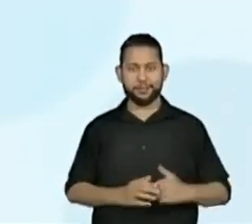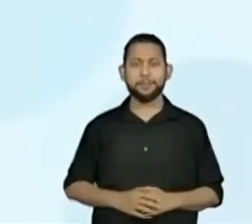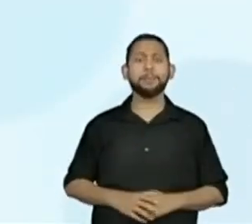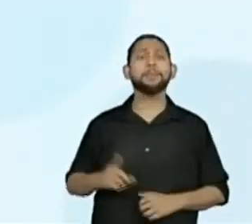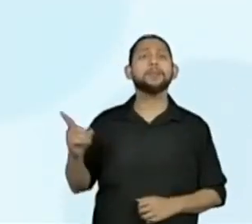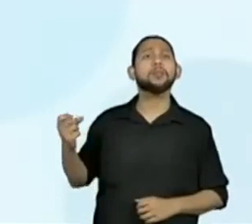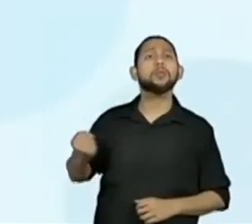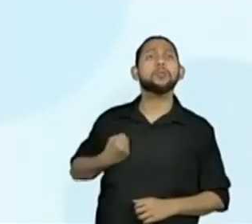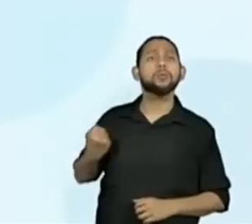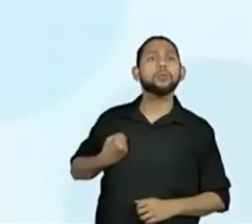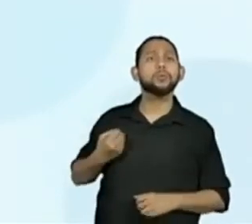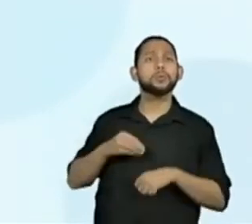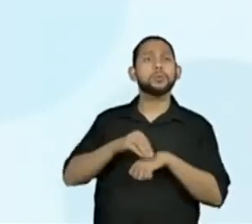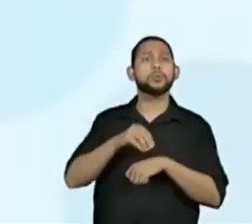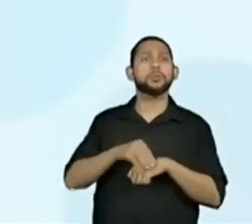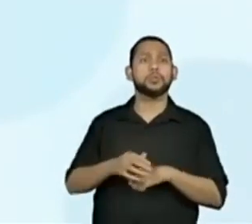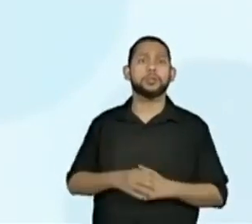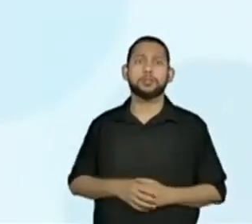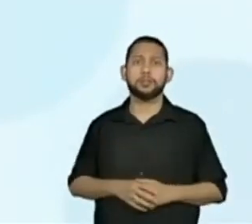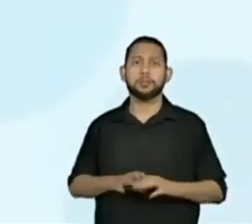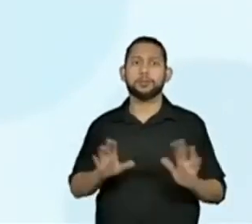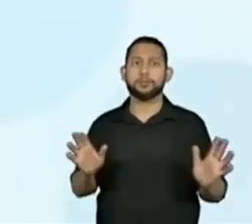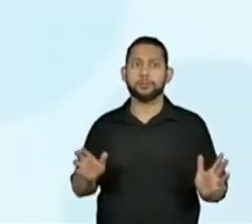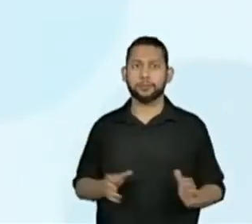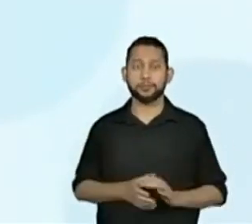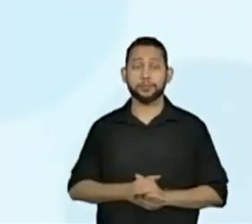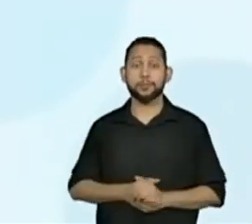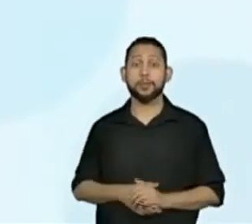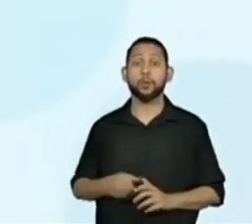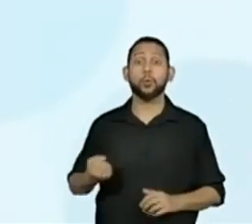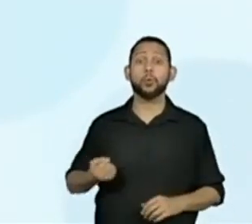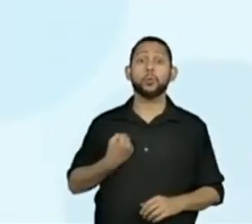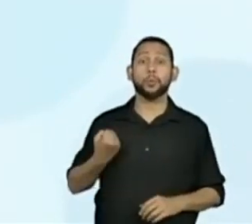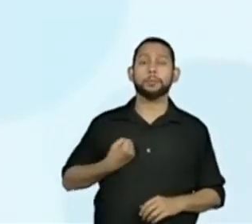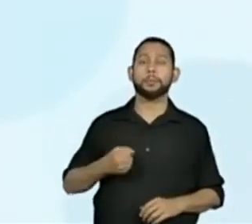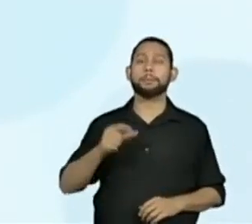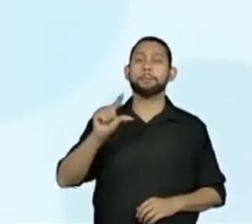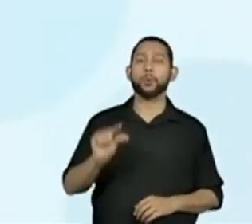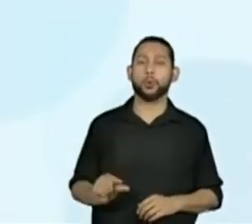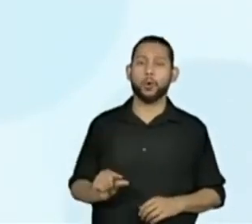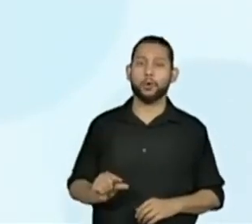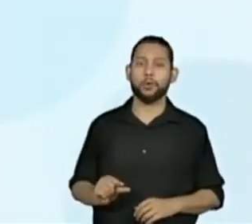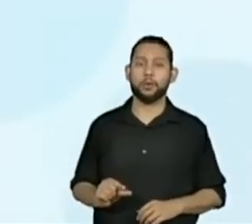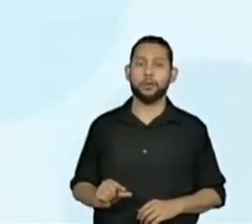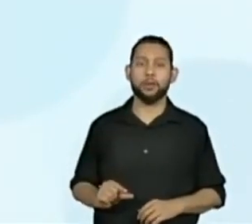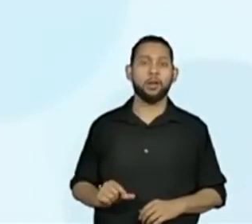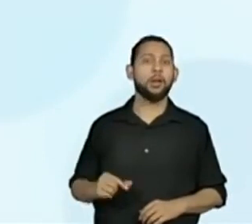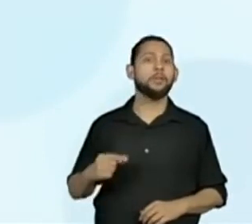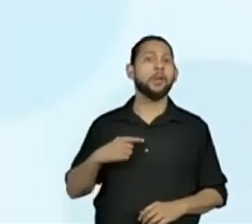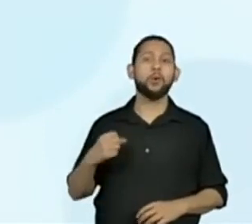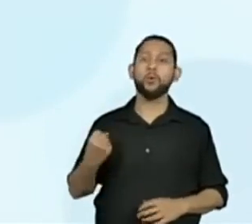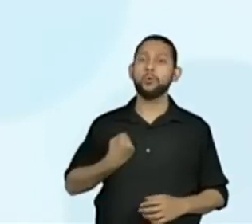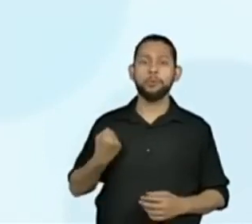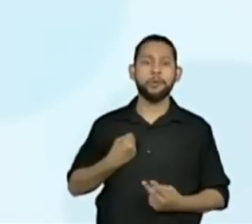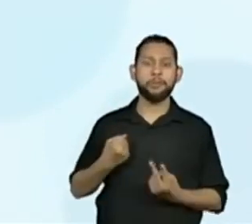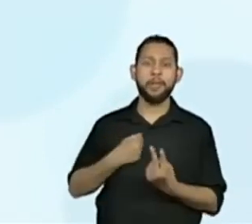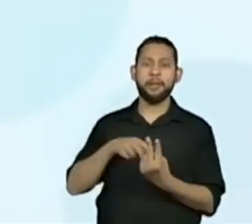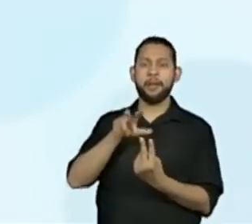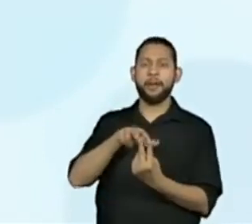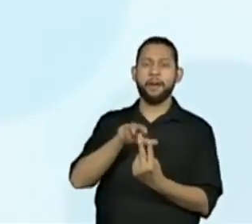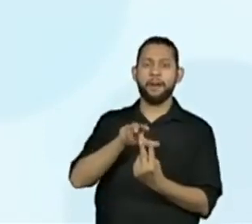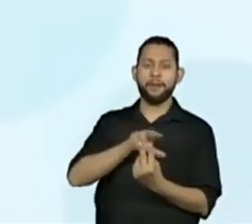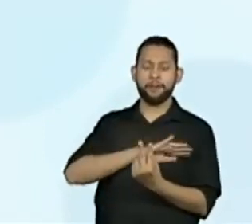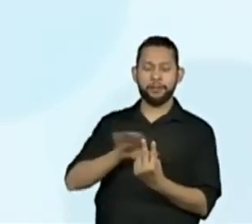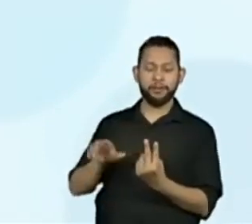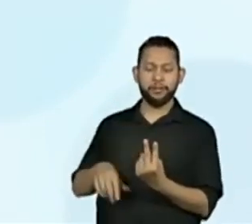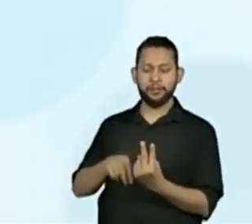Vamos começar com as dicas, professora? Vamos começar. Então, o menor número, nós sabemos que ele não tem 4 algarismos. Isso, a primeira dica